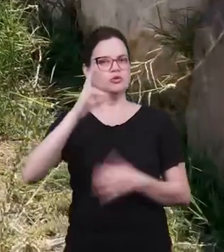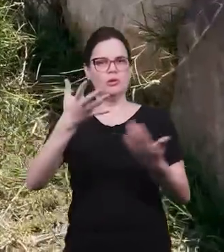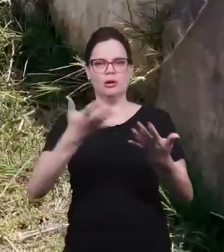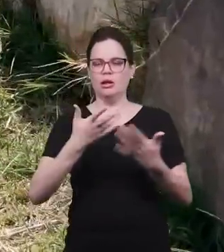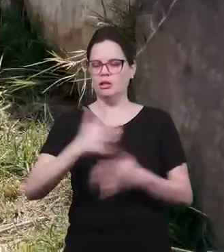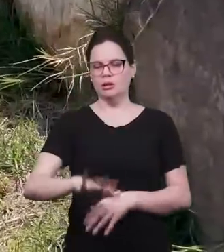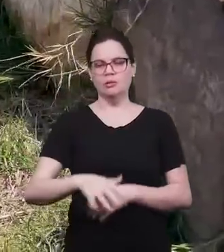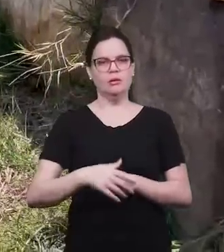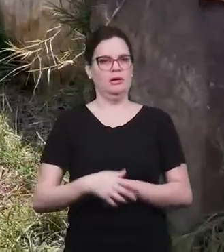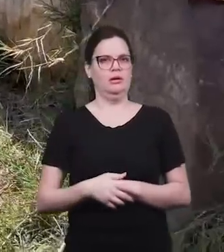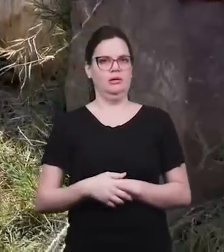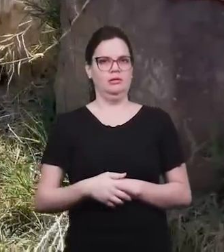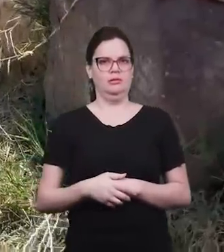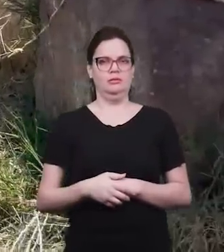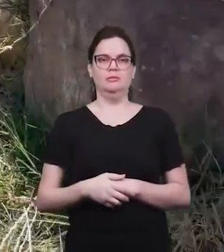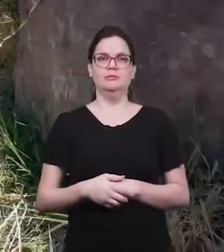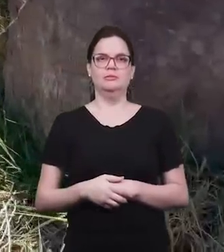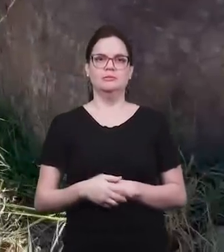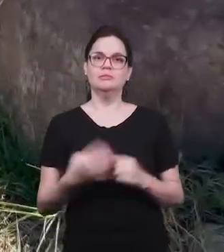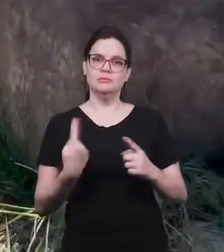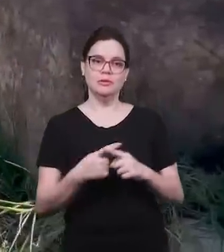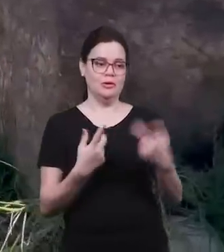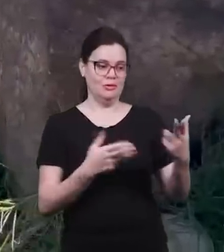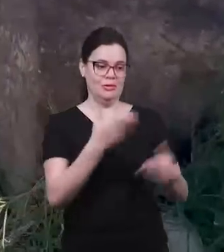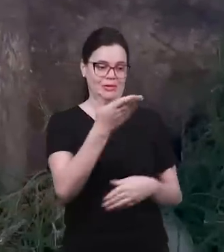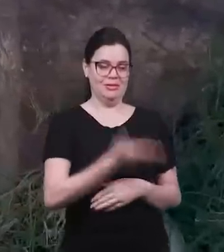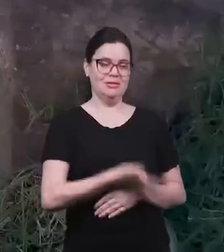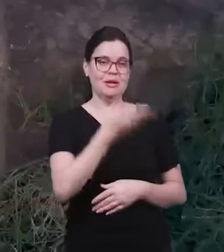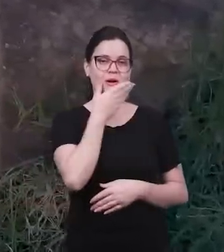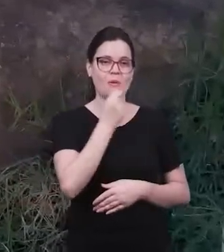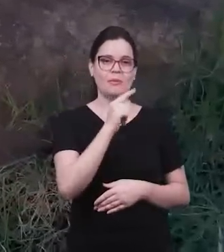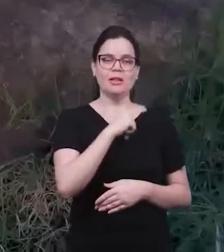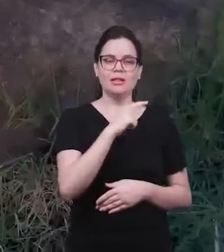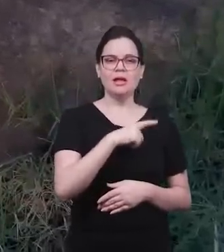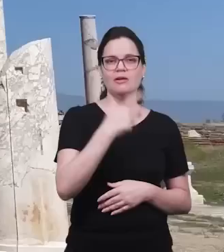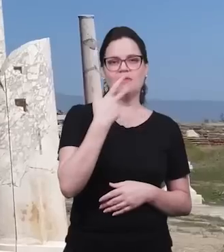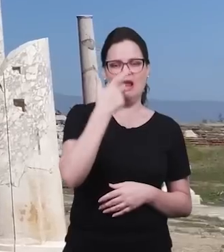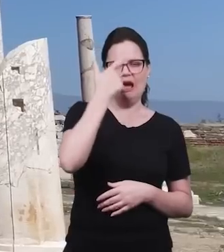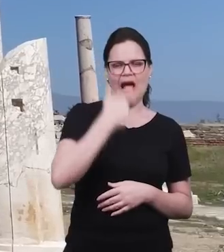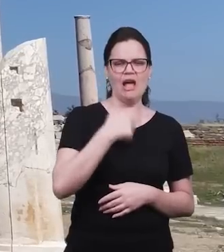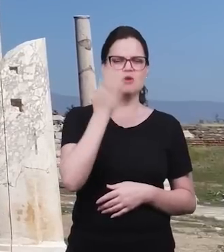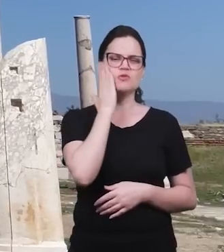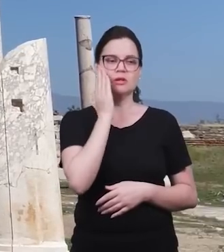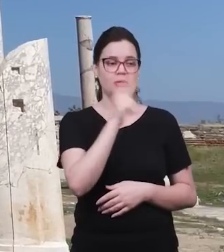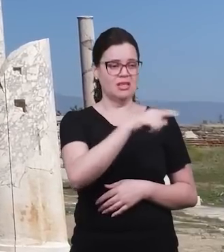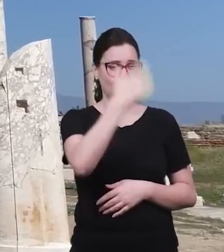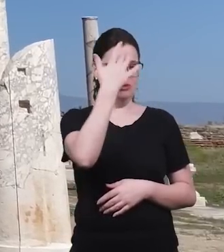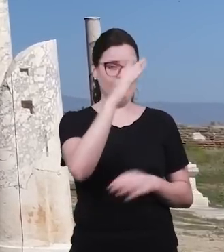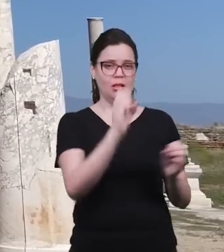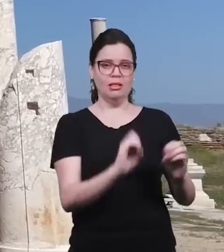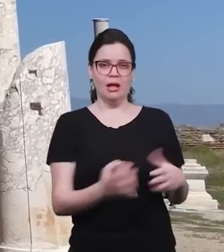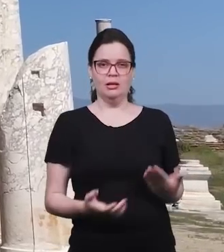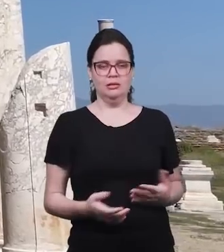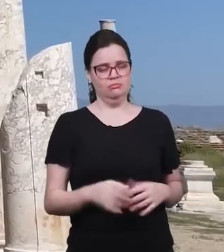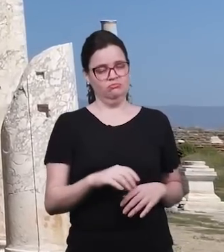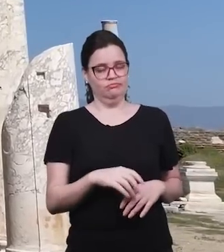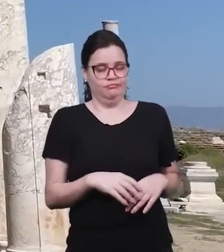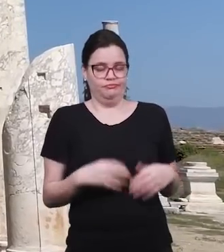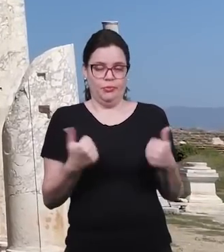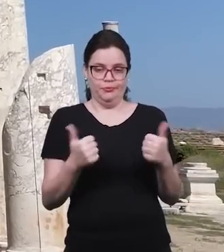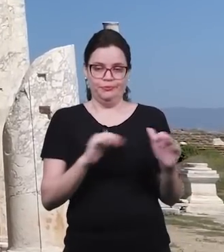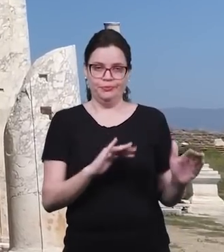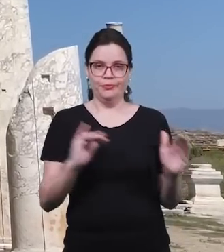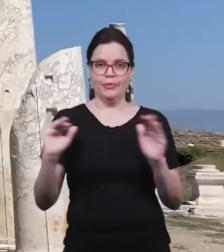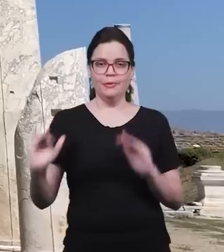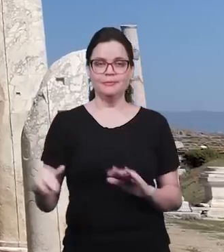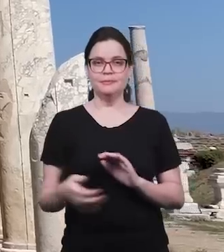Nem ele também sabia o que é. No fundo, ele também não estava sabendo muito bem onde é que ele estava, mas ele estava falando a verdade. Mas